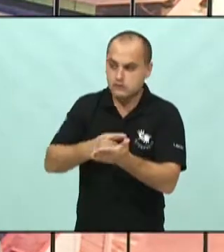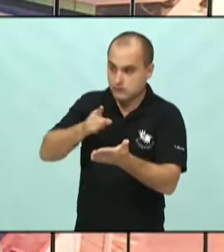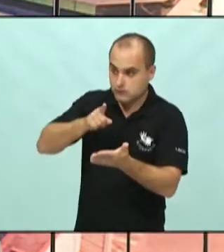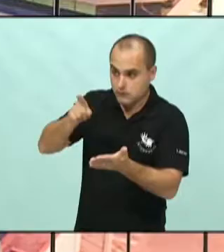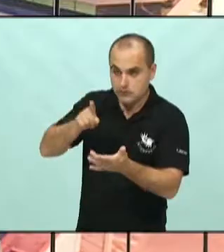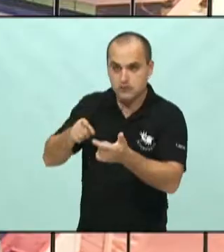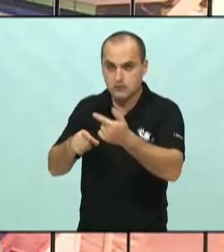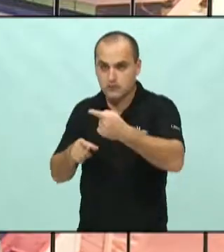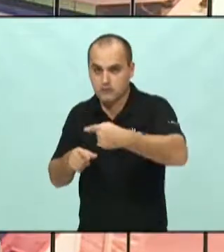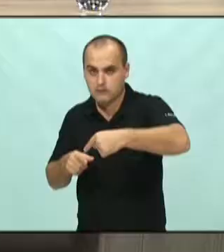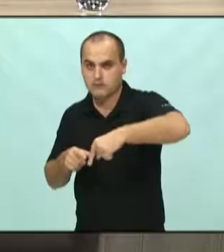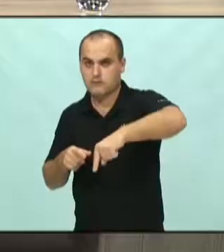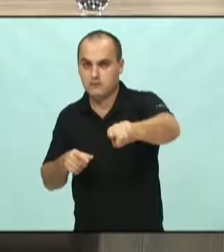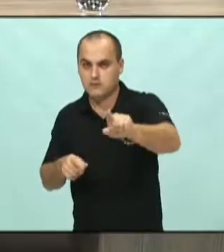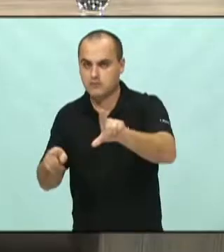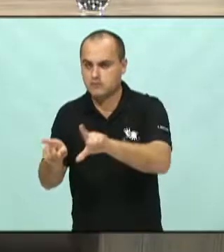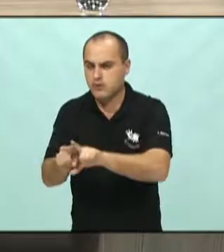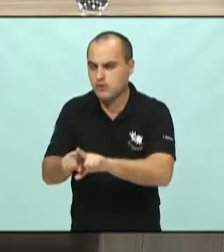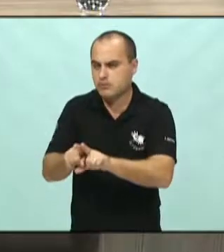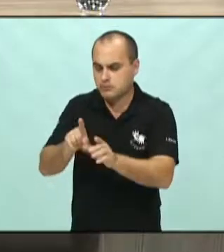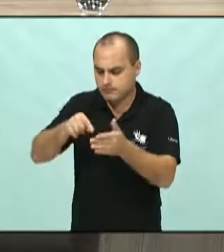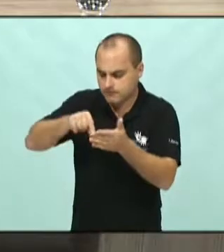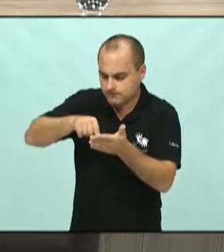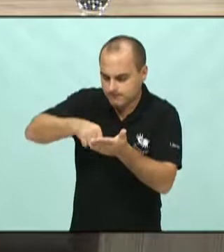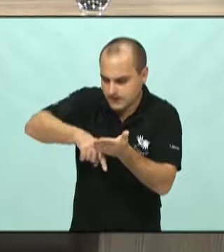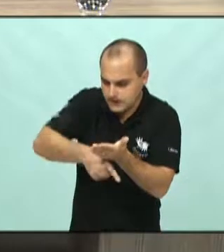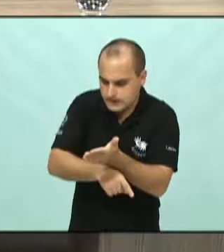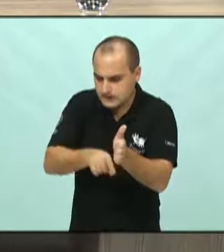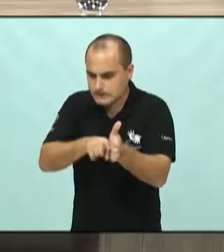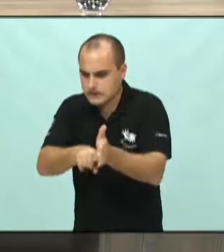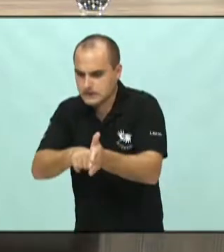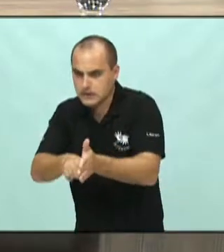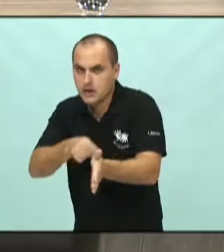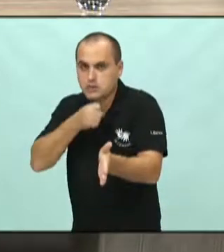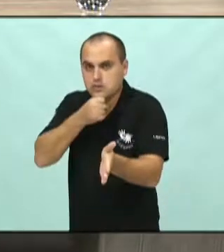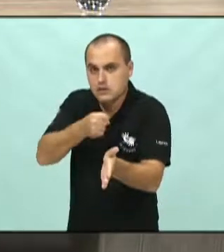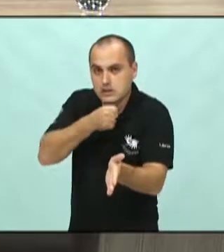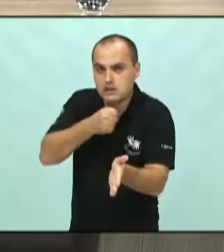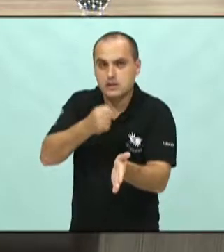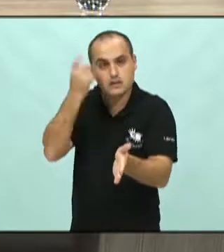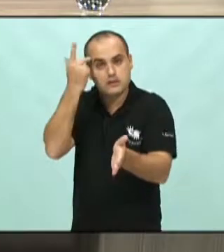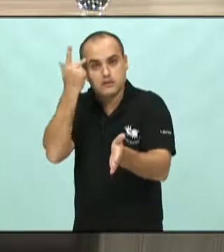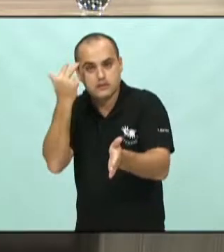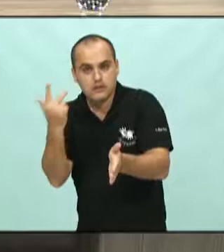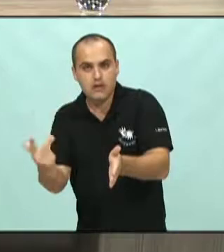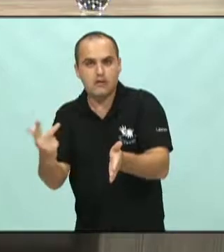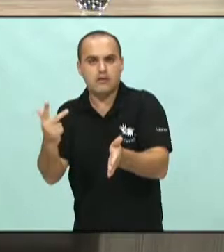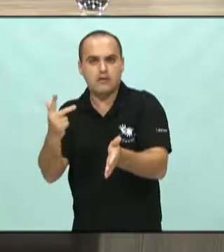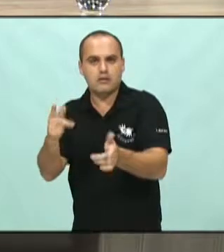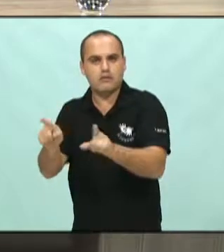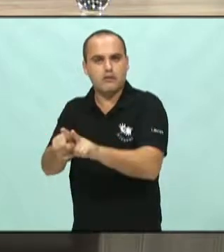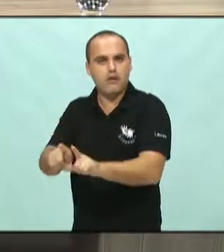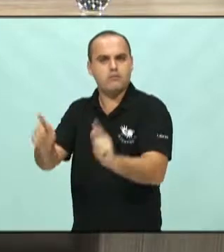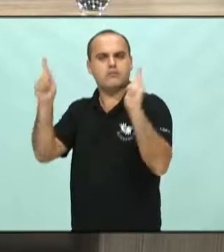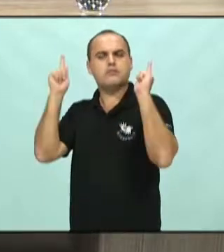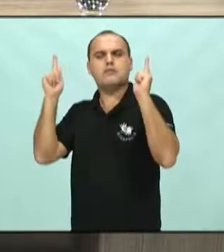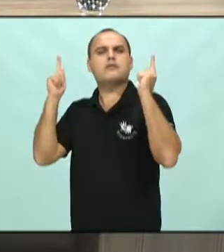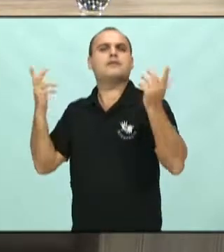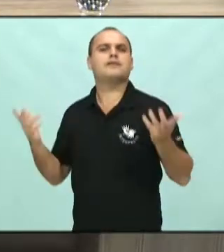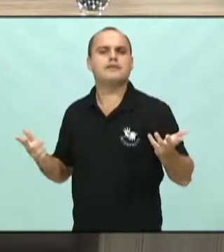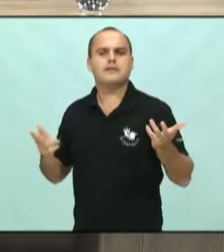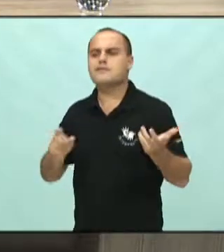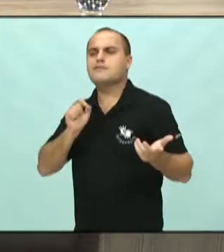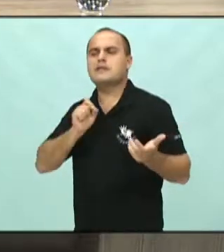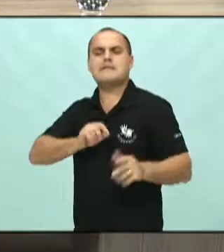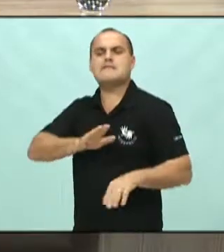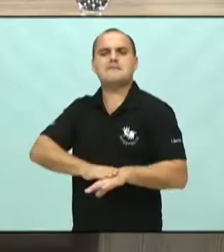atuar e se envolver um pouco como historiador, jornalista, como torcedor. Quem que